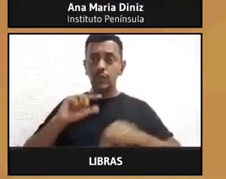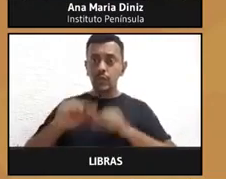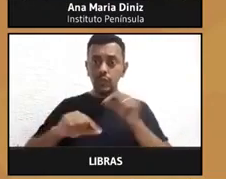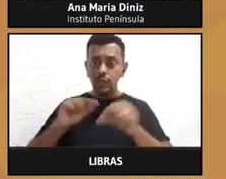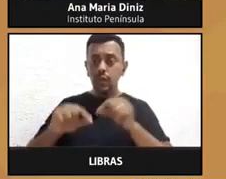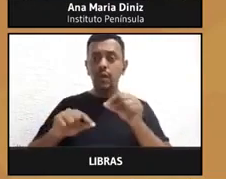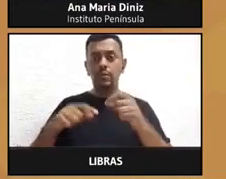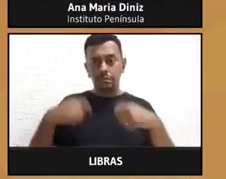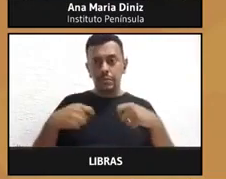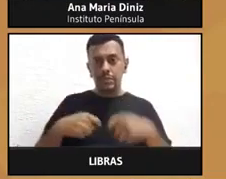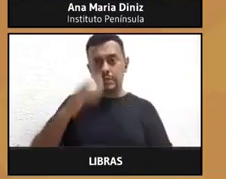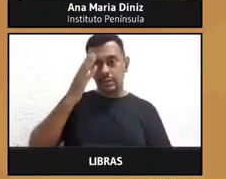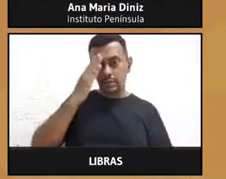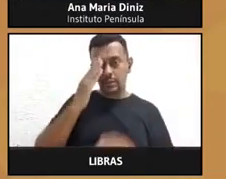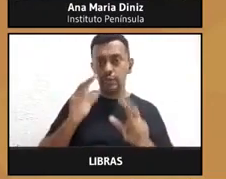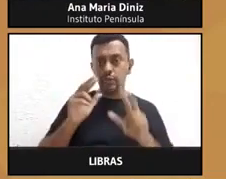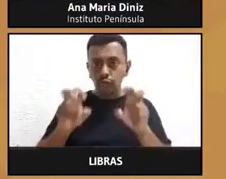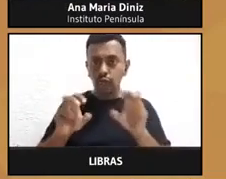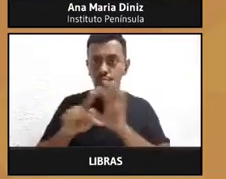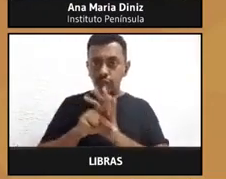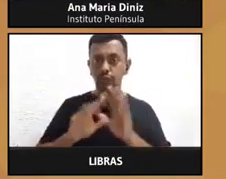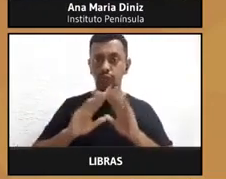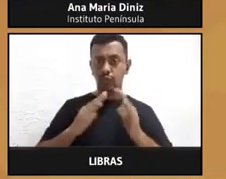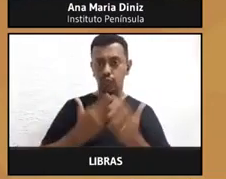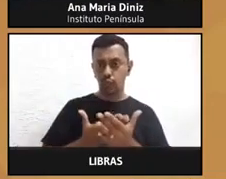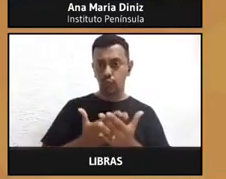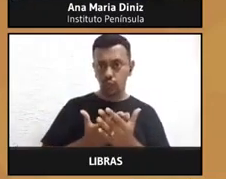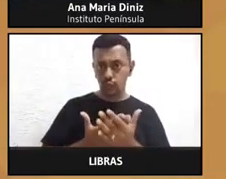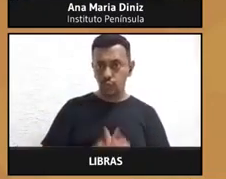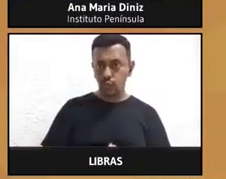isso não é bom. Nós temos que construir